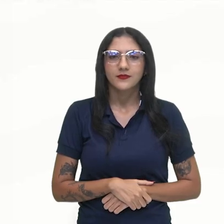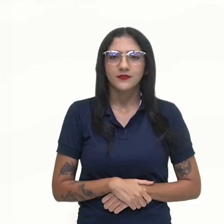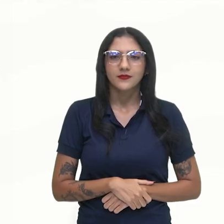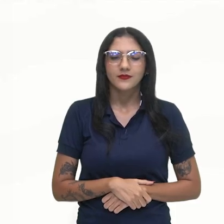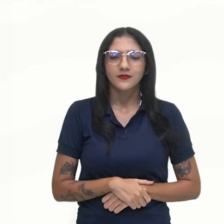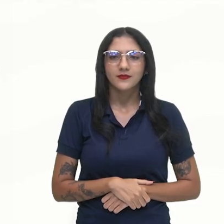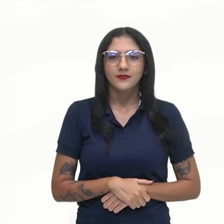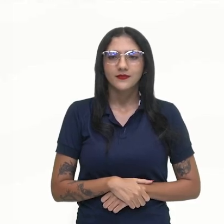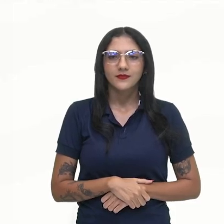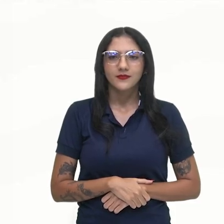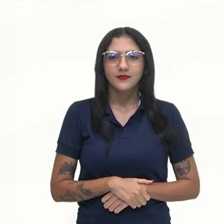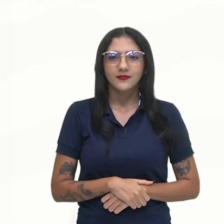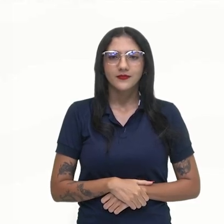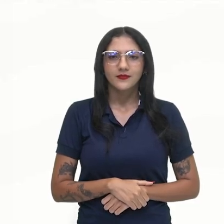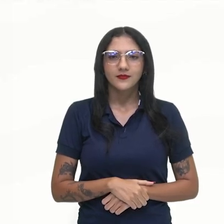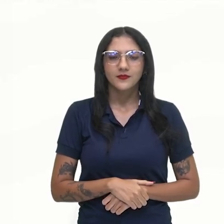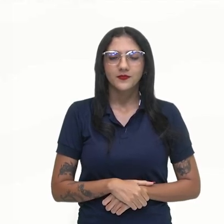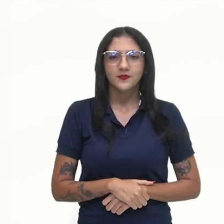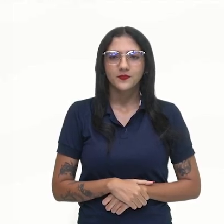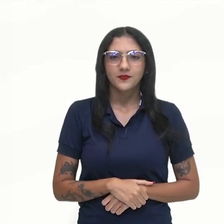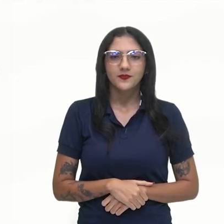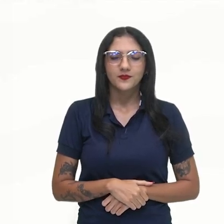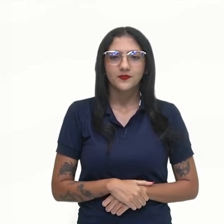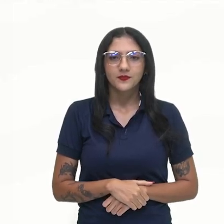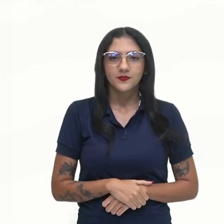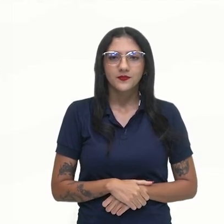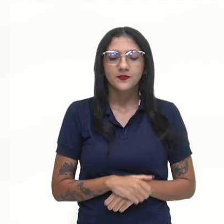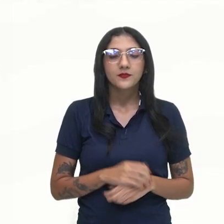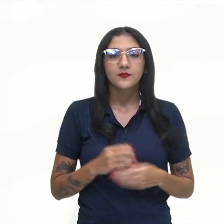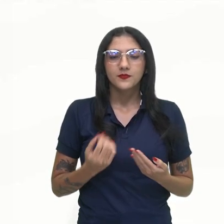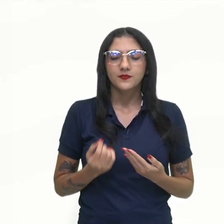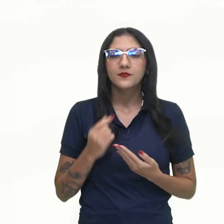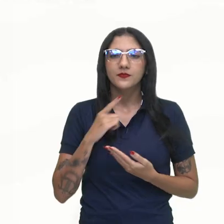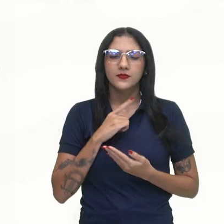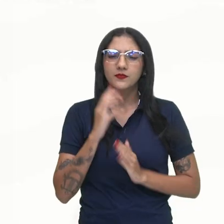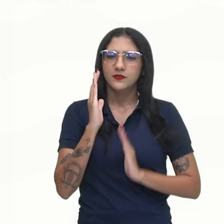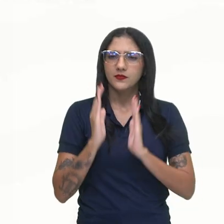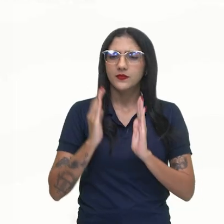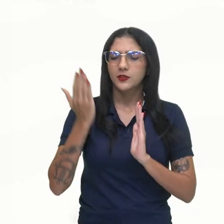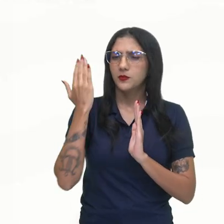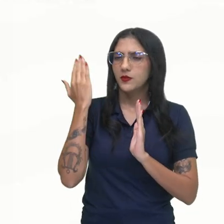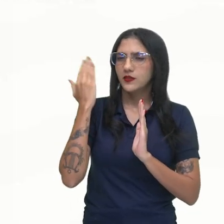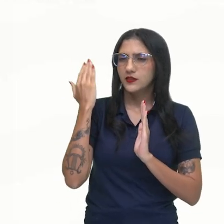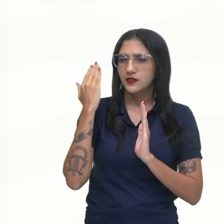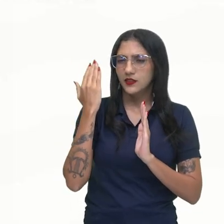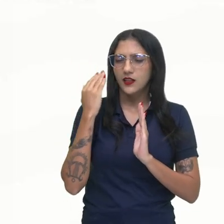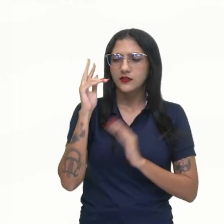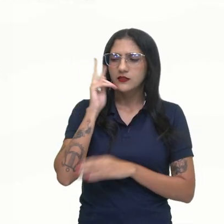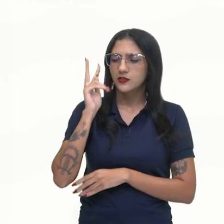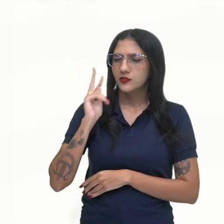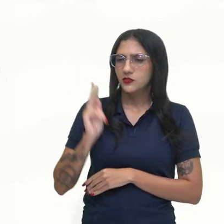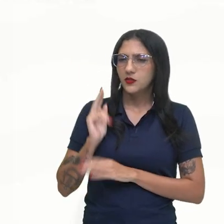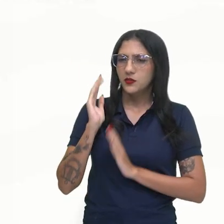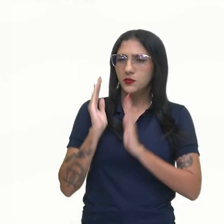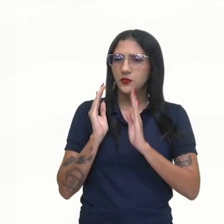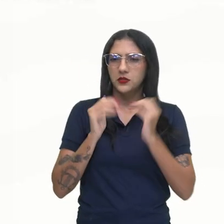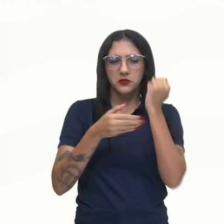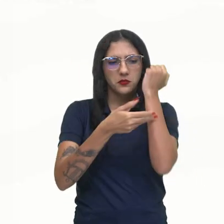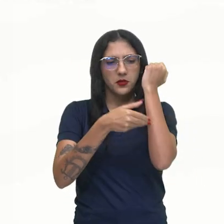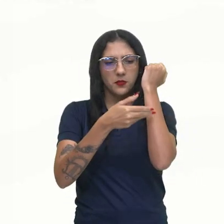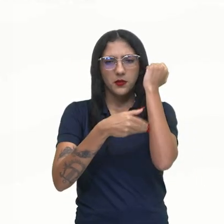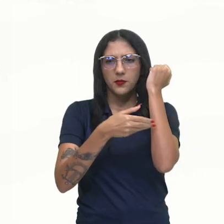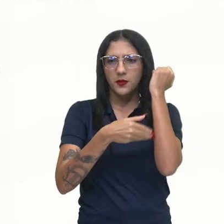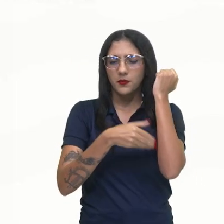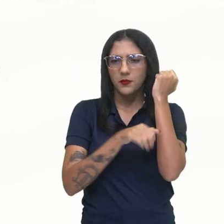rubber cycle? Então, ali durante o período da borracha, né, o ciclo da borracha, nós tivemos muitos